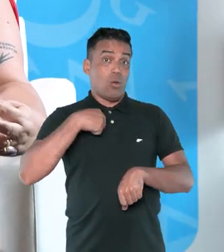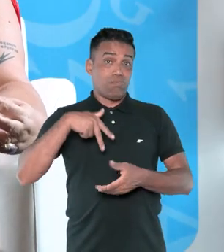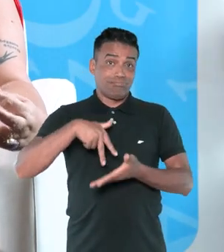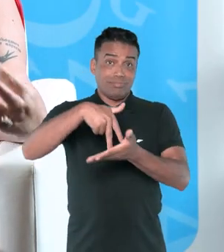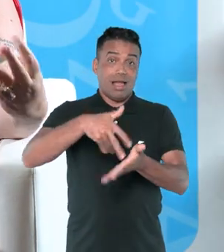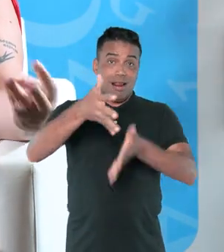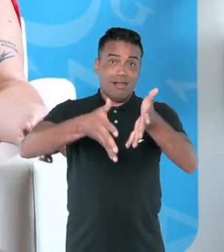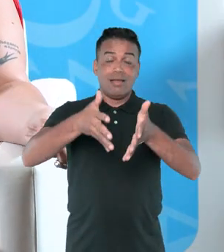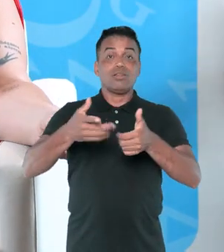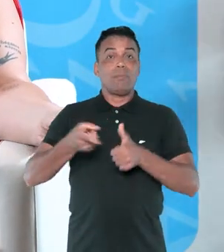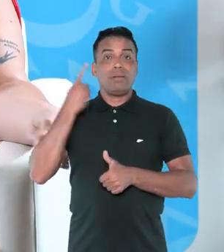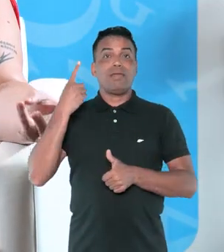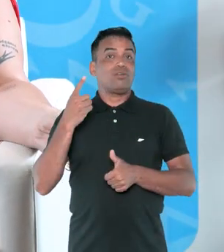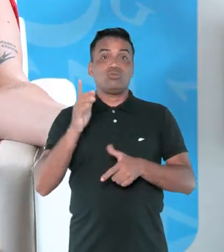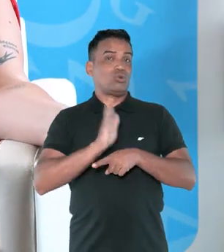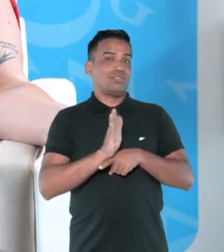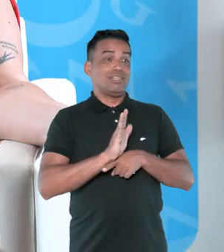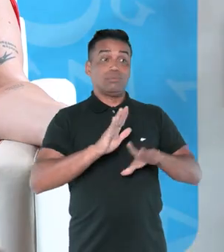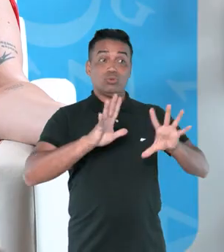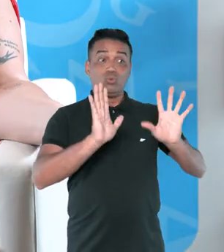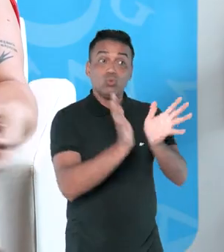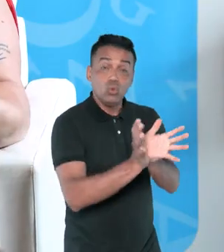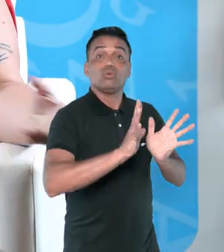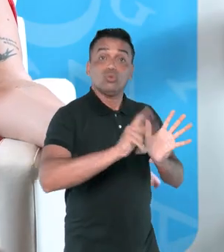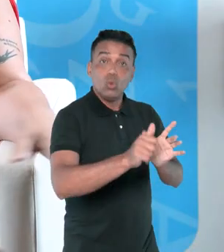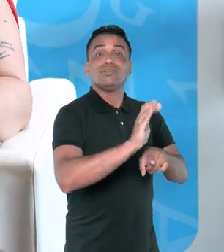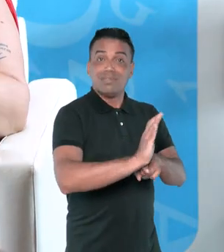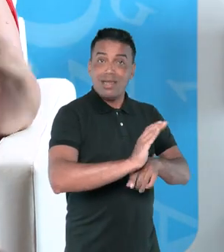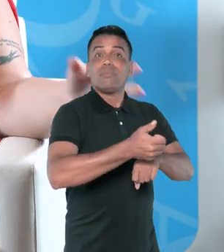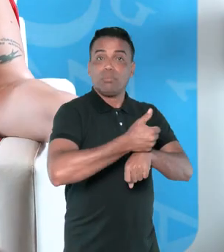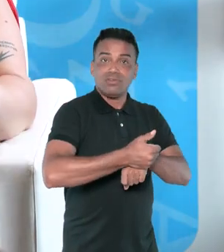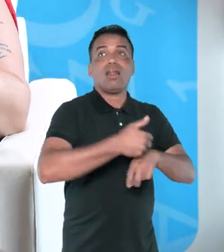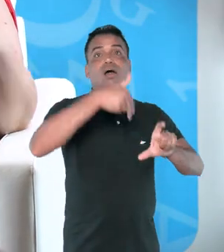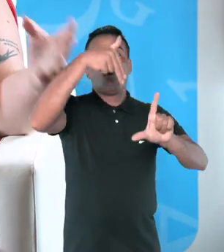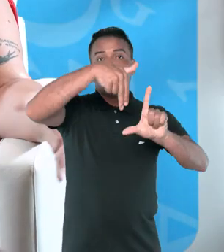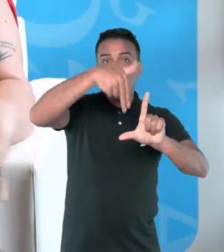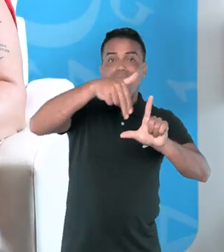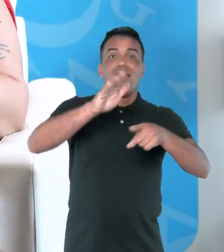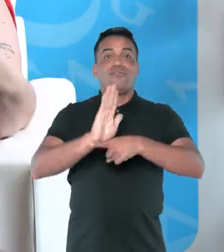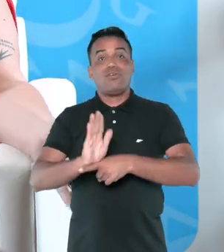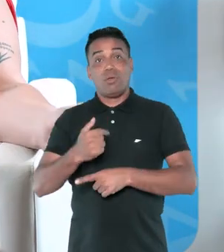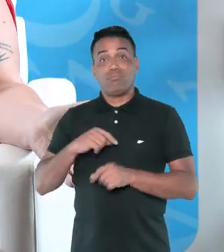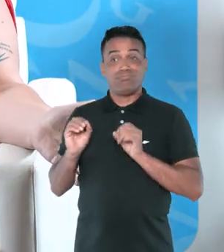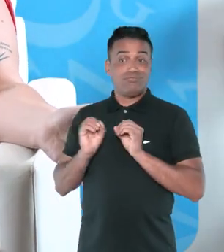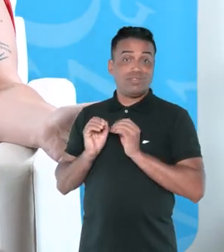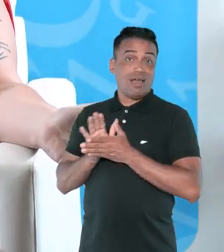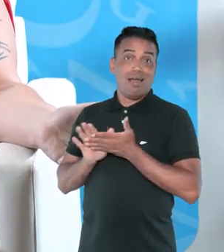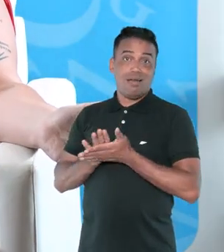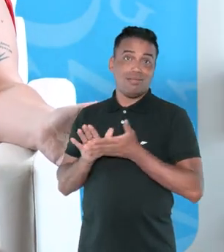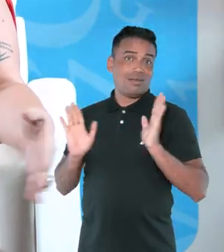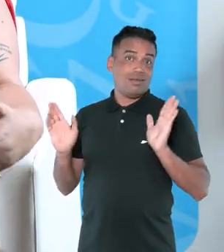ia perguntar. Primeiro, porque eu não sou do cinema. Todo mundo era do audiovisual lá. Todo mundo de TV já tinha feito novela, já tinha feito filme. Eu não tinha nada a ver com